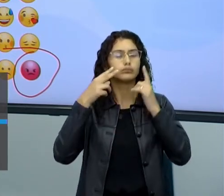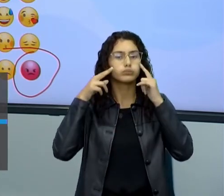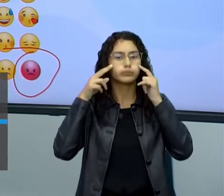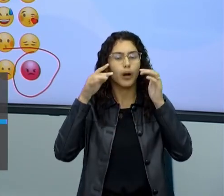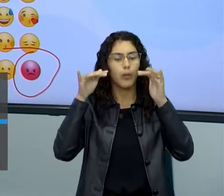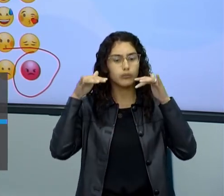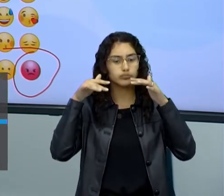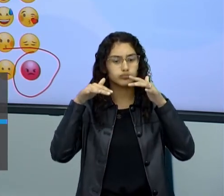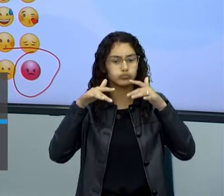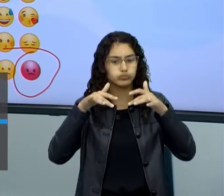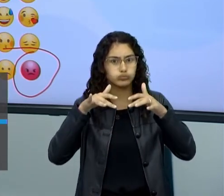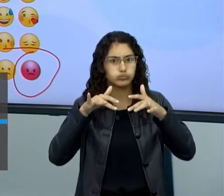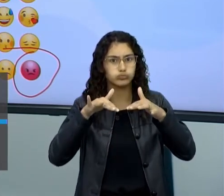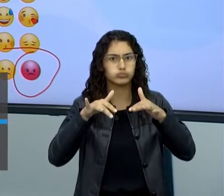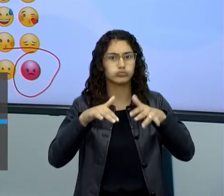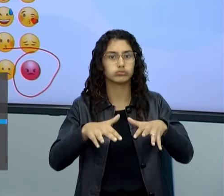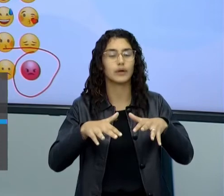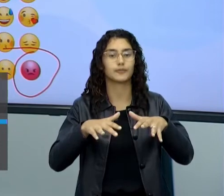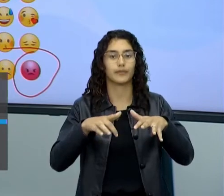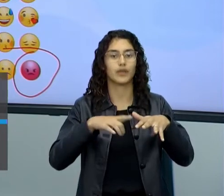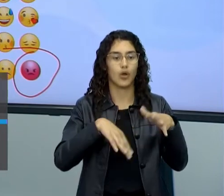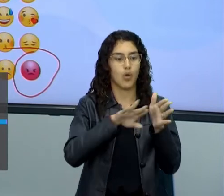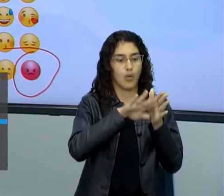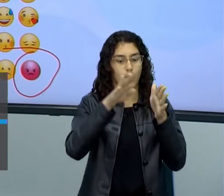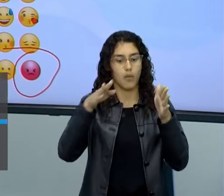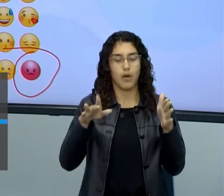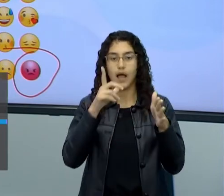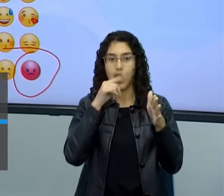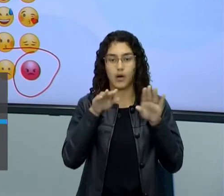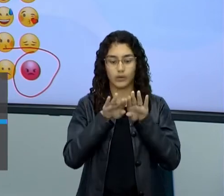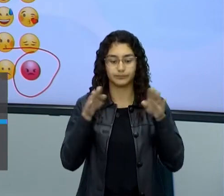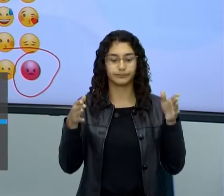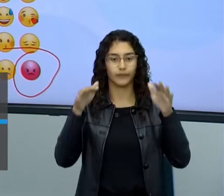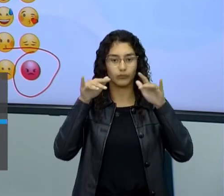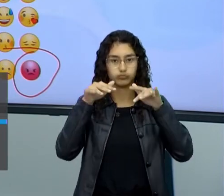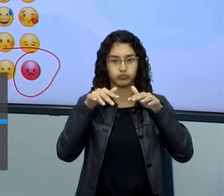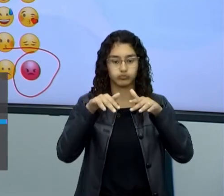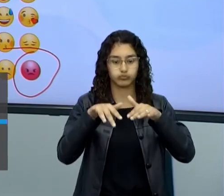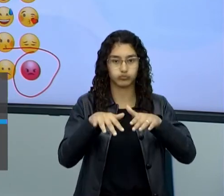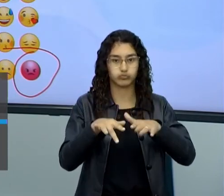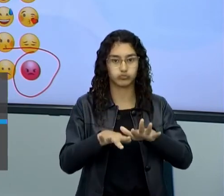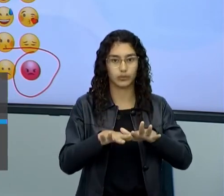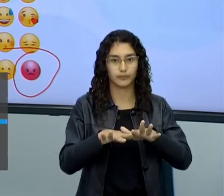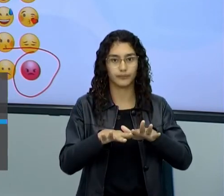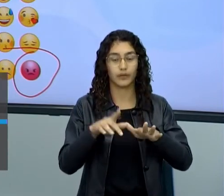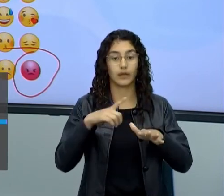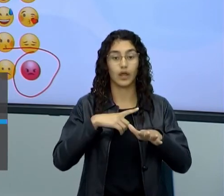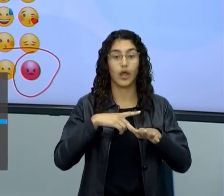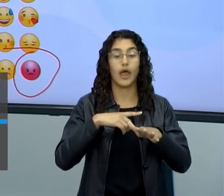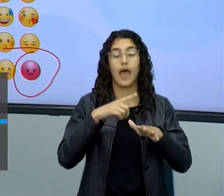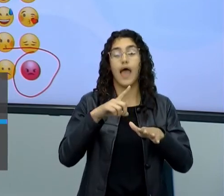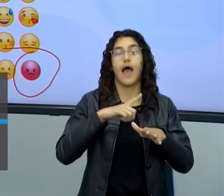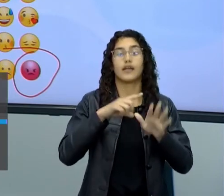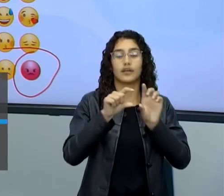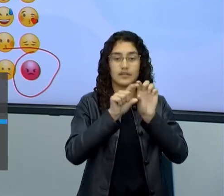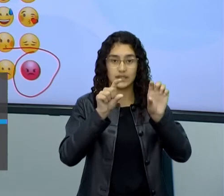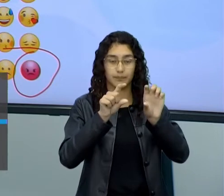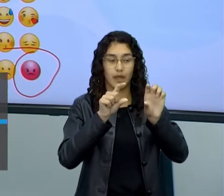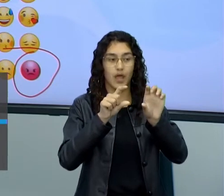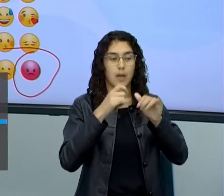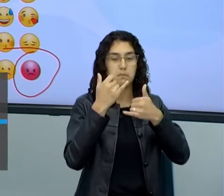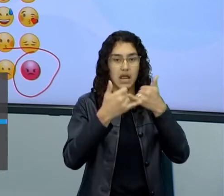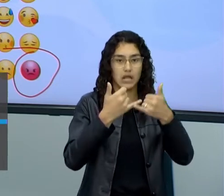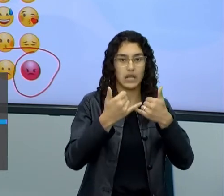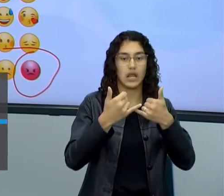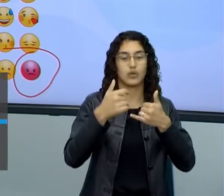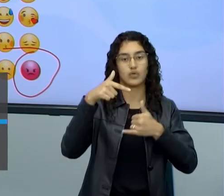invasão daquela lama. Sim. E aí a charge contando assim: jogo dos sete erros. Aí